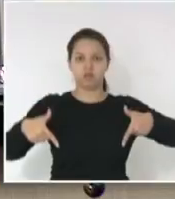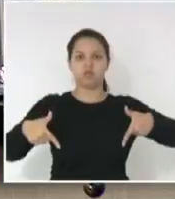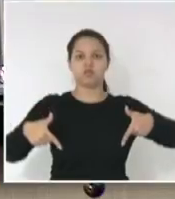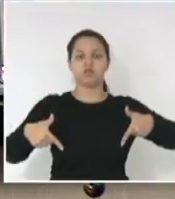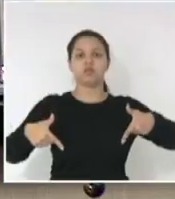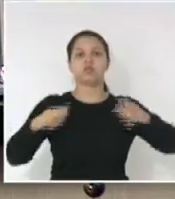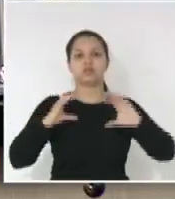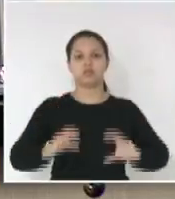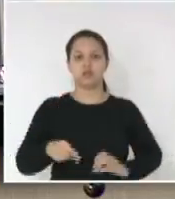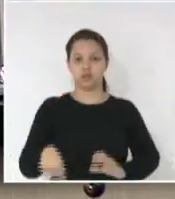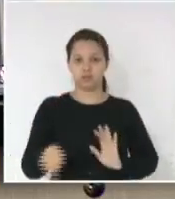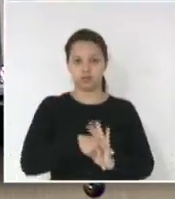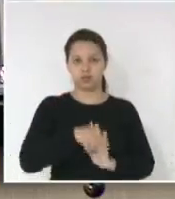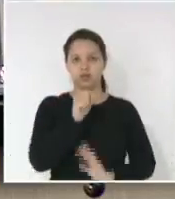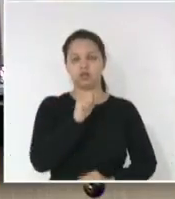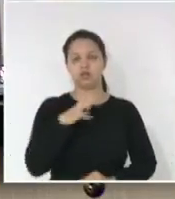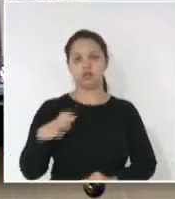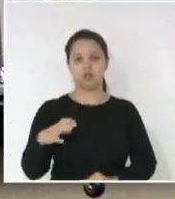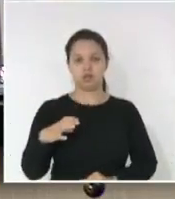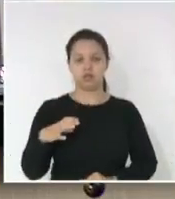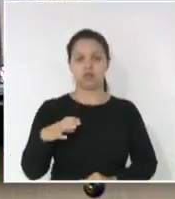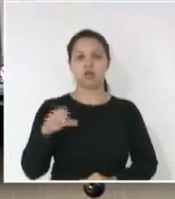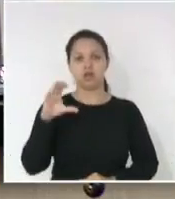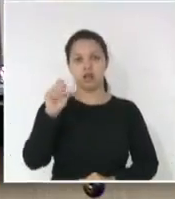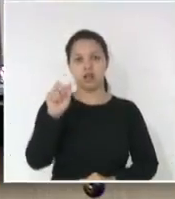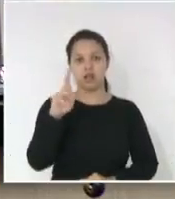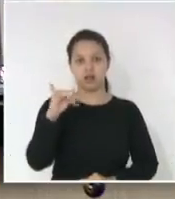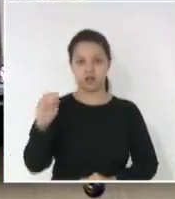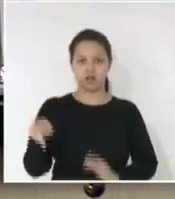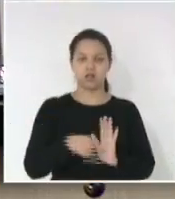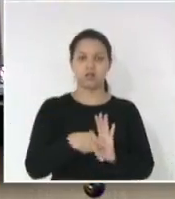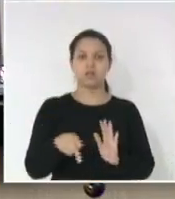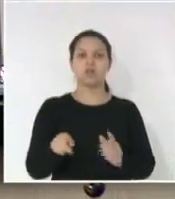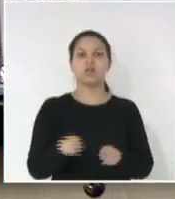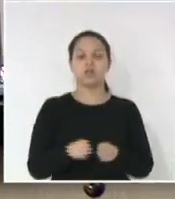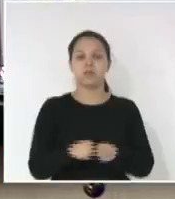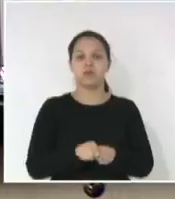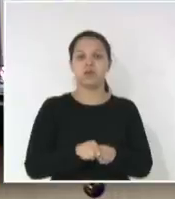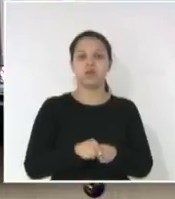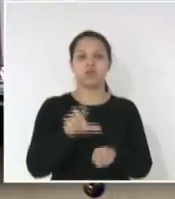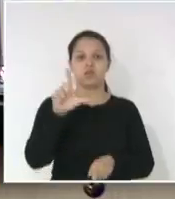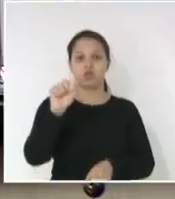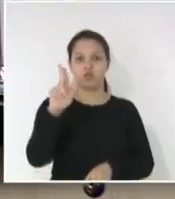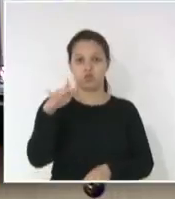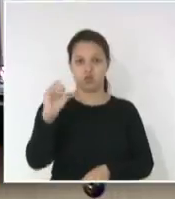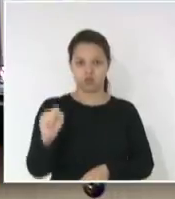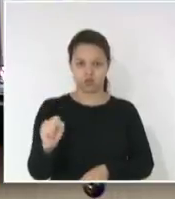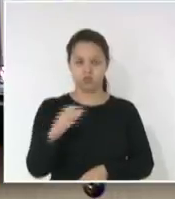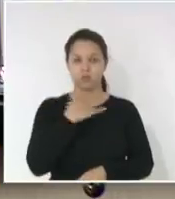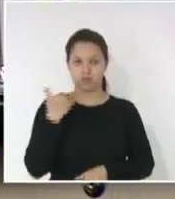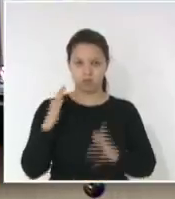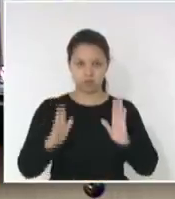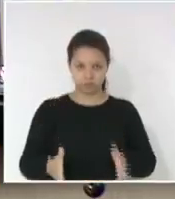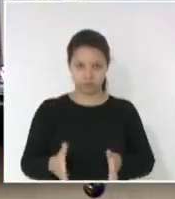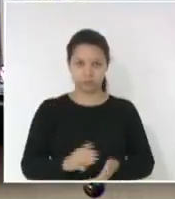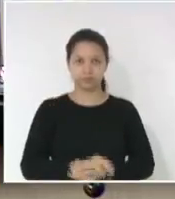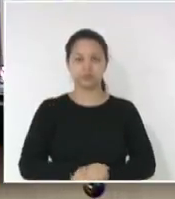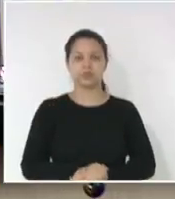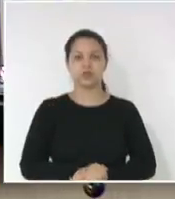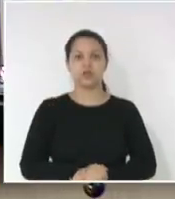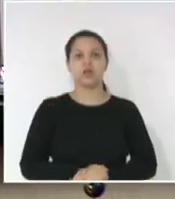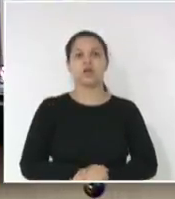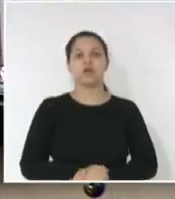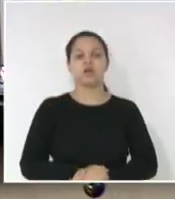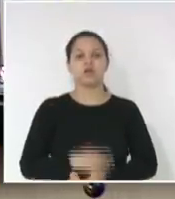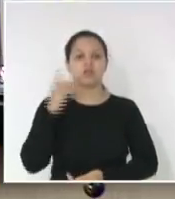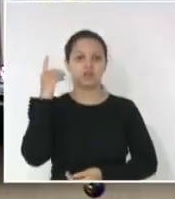Clair Castilhos Coelho e ao senhor Eurides Luiz Mescoloto, em memória. Por proposição da deputada Ana Paula Lima e